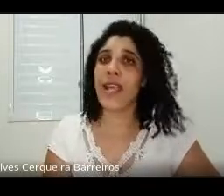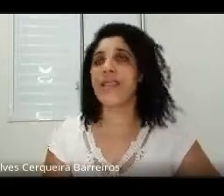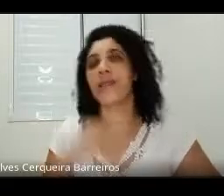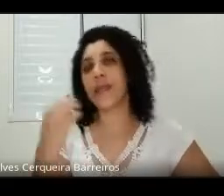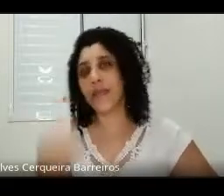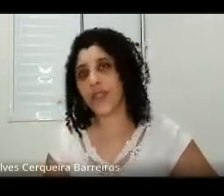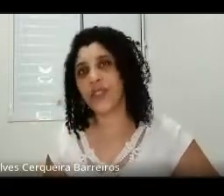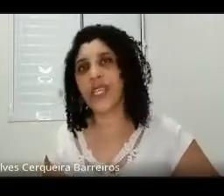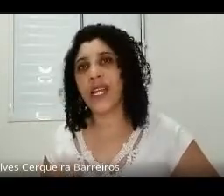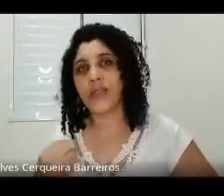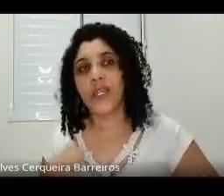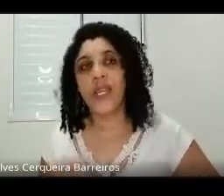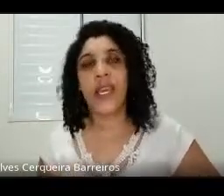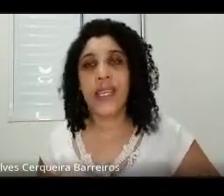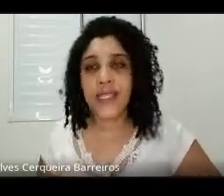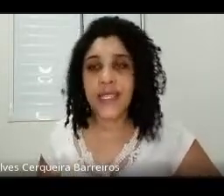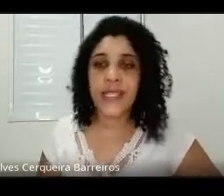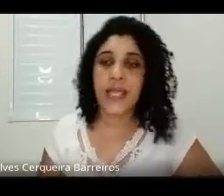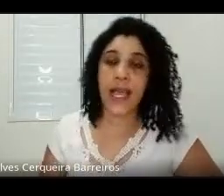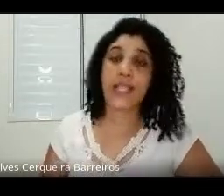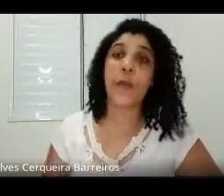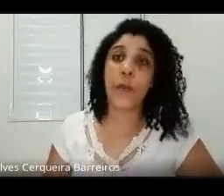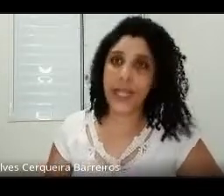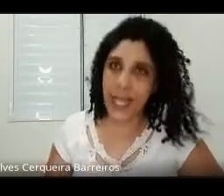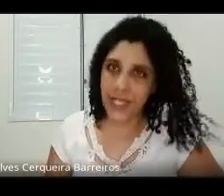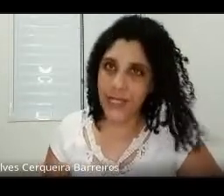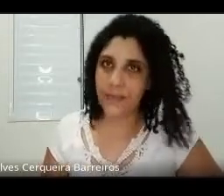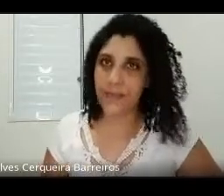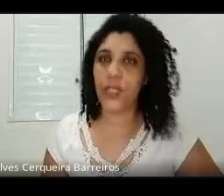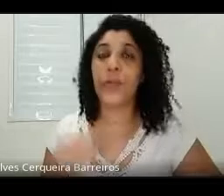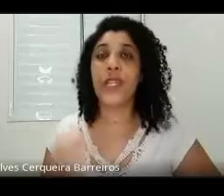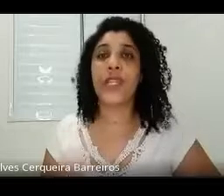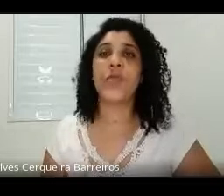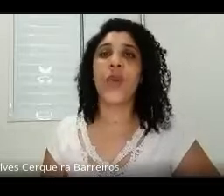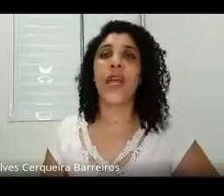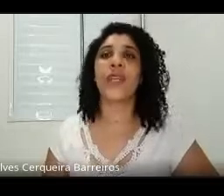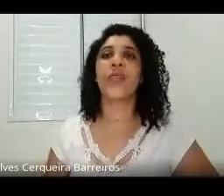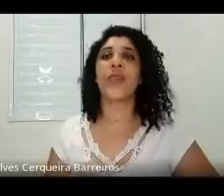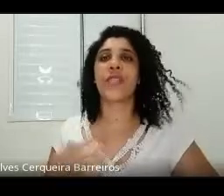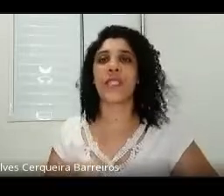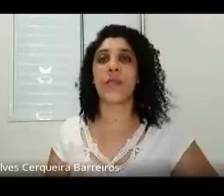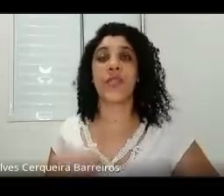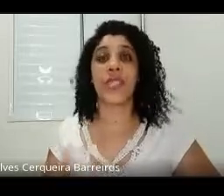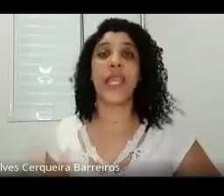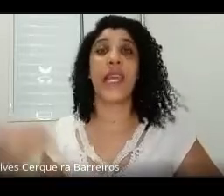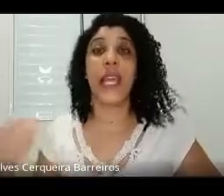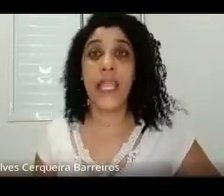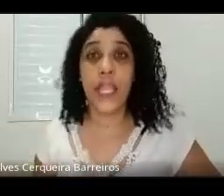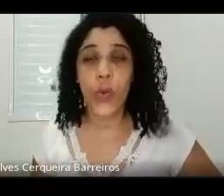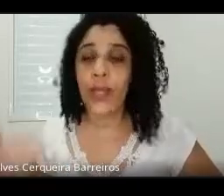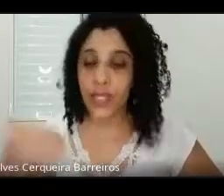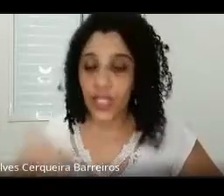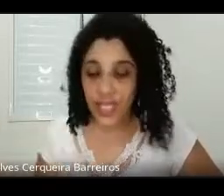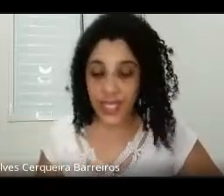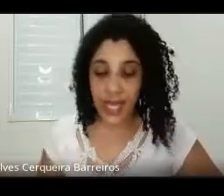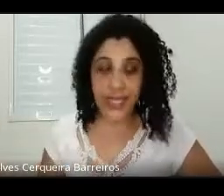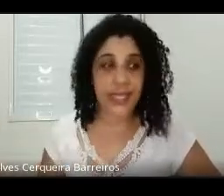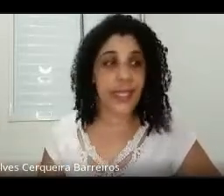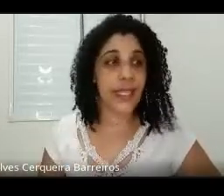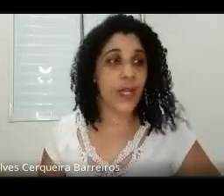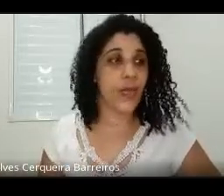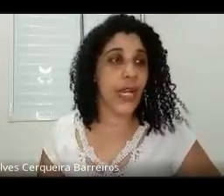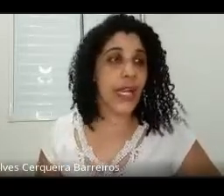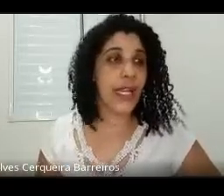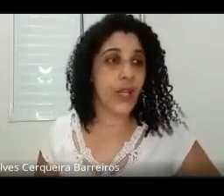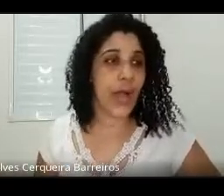de sinais também foi encontrado essas propriedades. Então, por isso, o correto é você sempre dizer língua de sinais